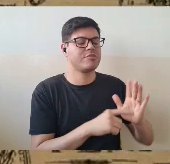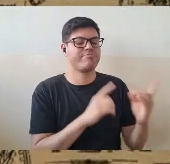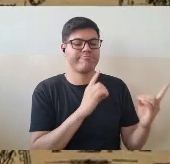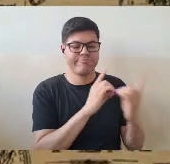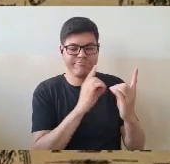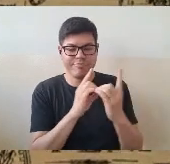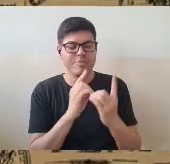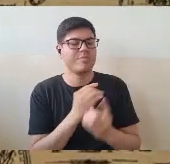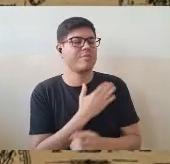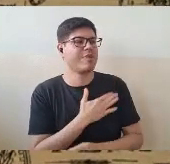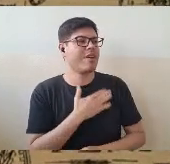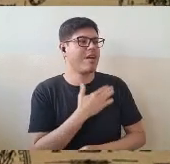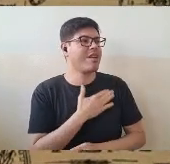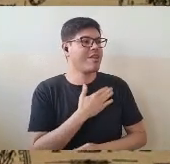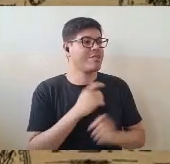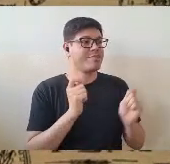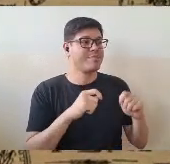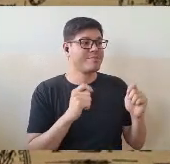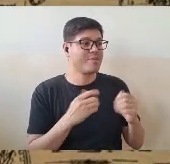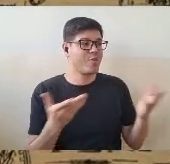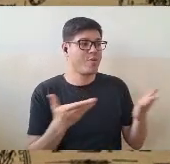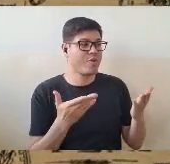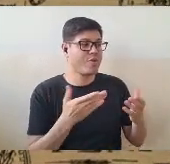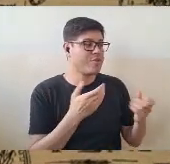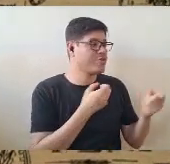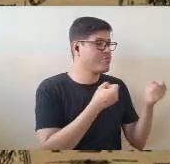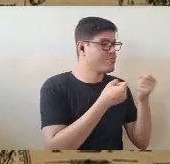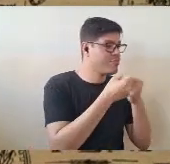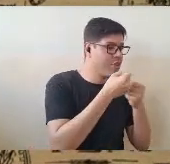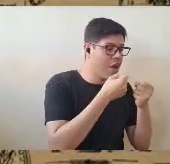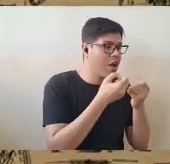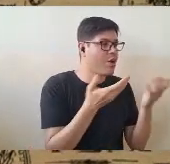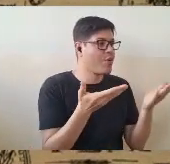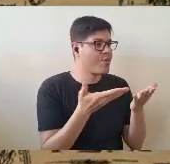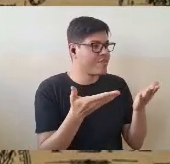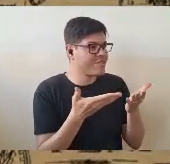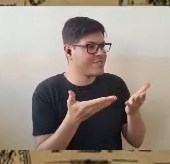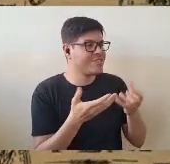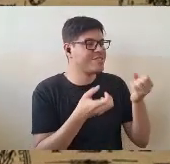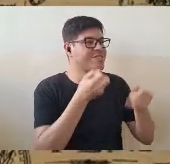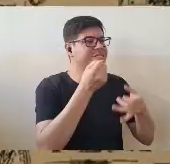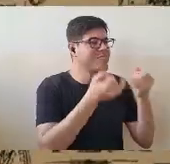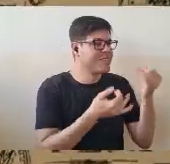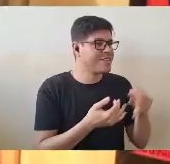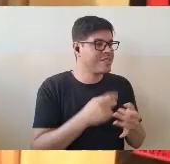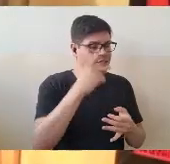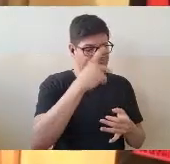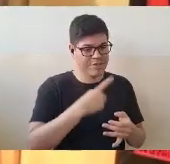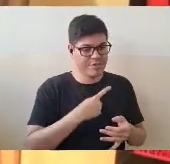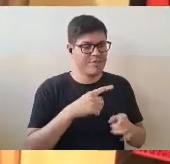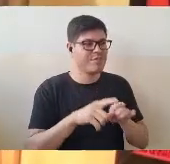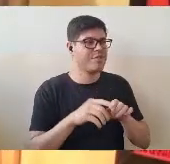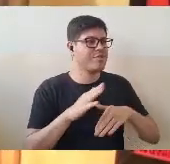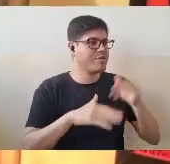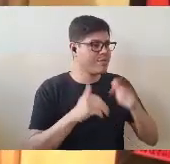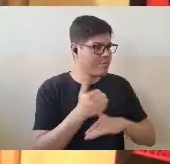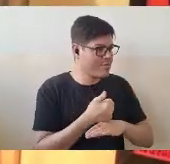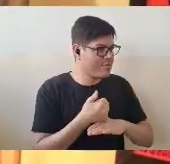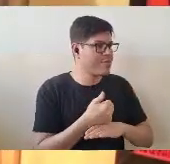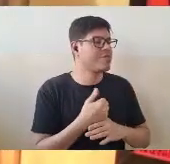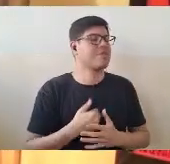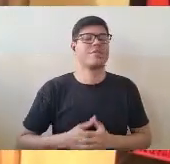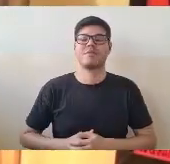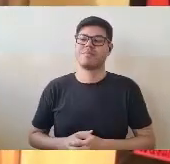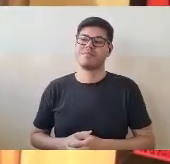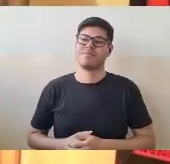possibilidade de interagir, tá, com o seu público aí, falando alguma coisa de pessoal e profissional. Muito bem. Mas foi o mais difícil de